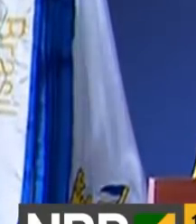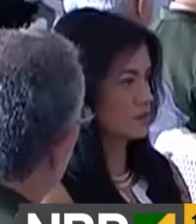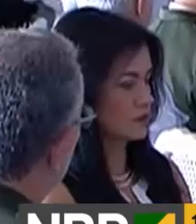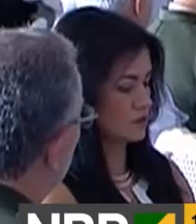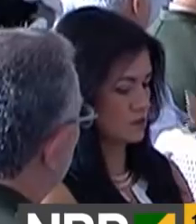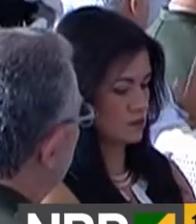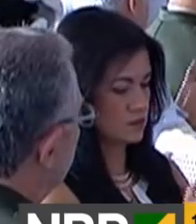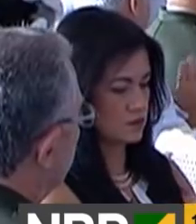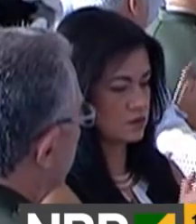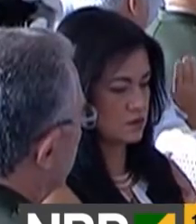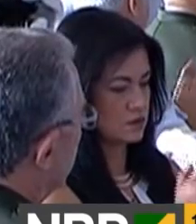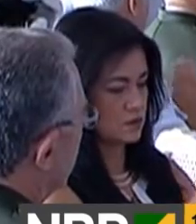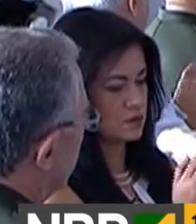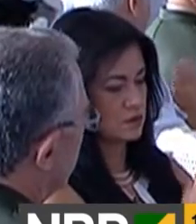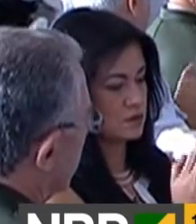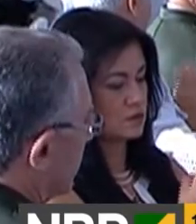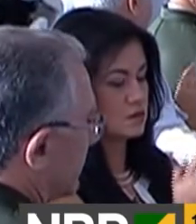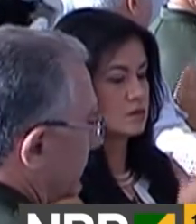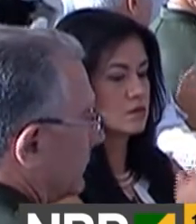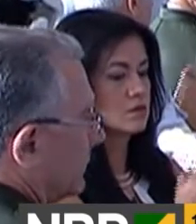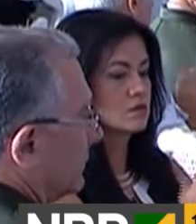obrigado.